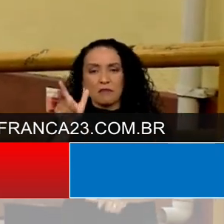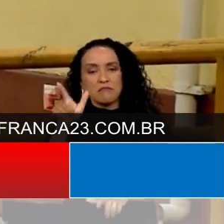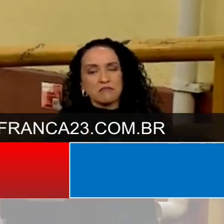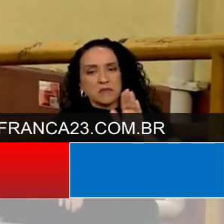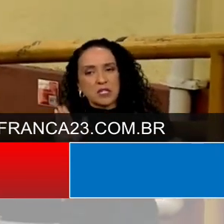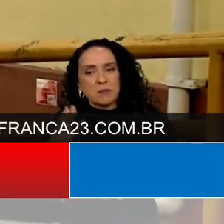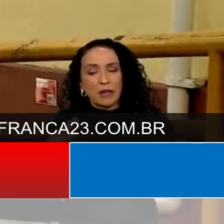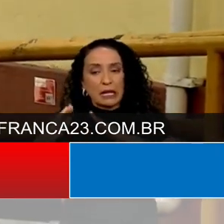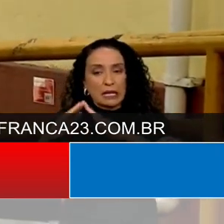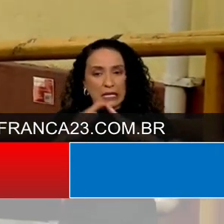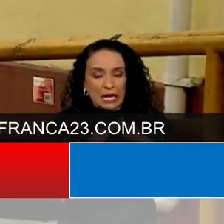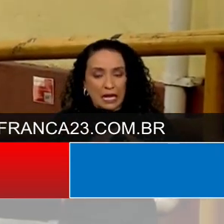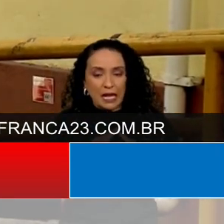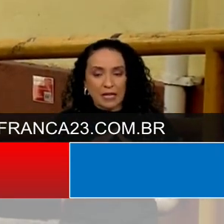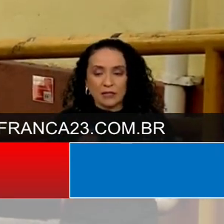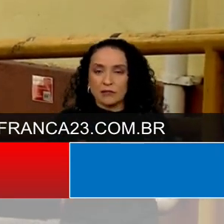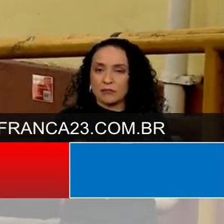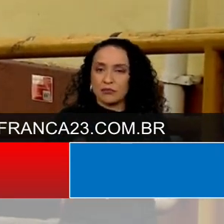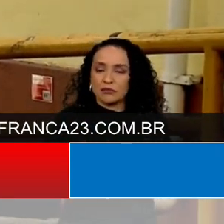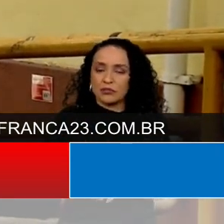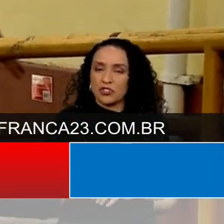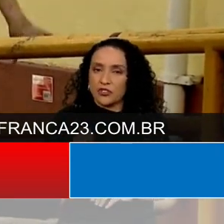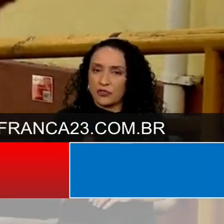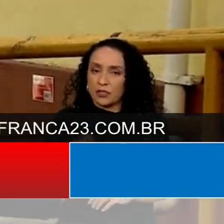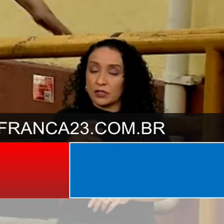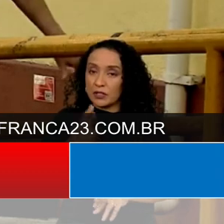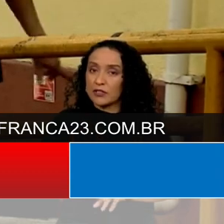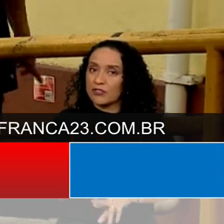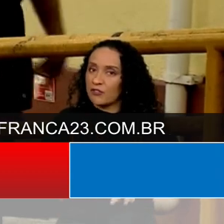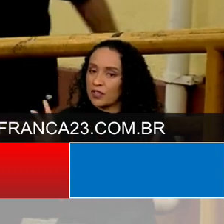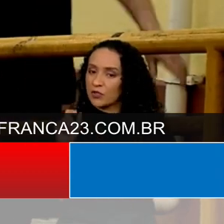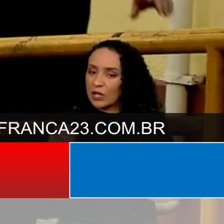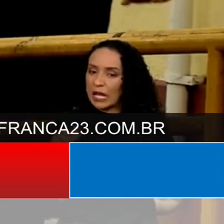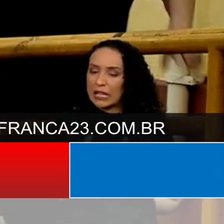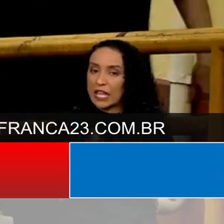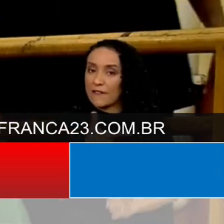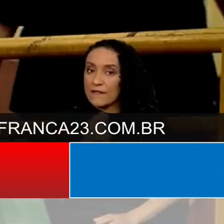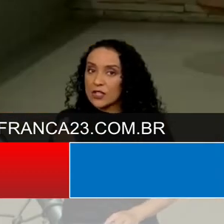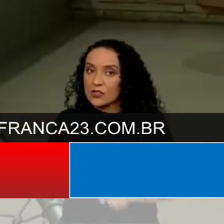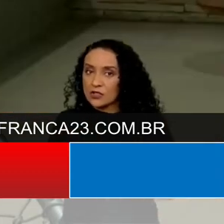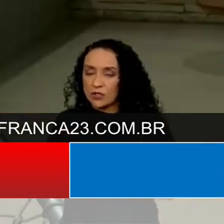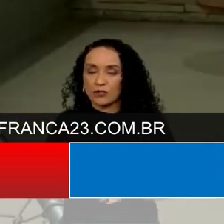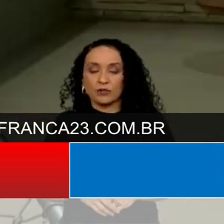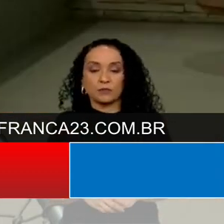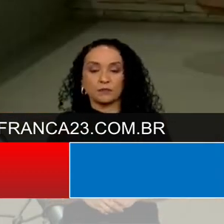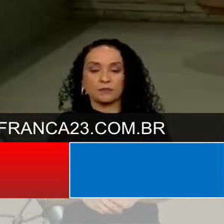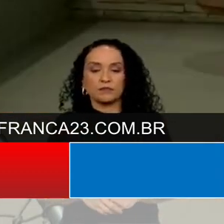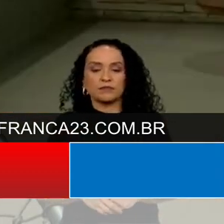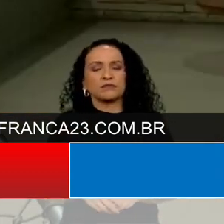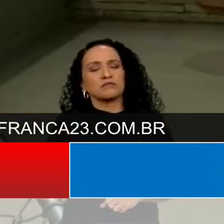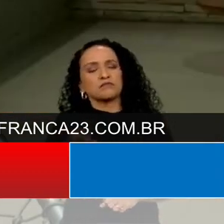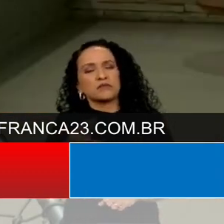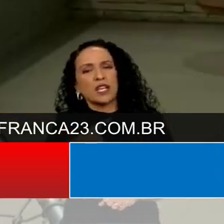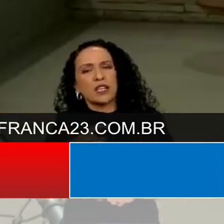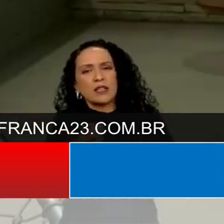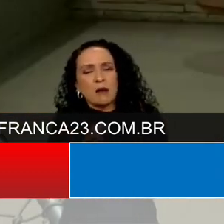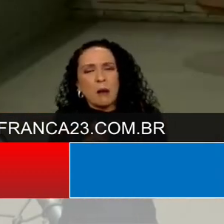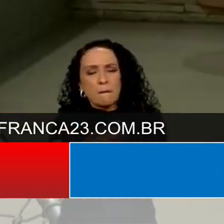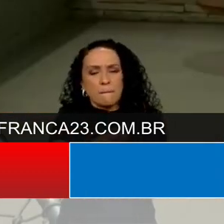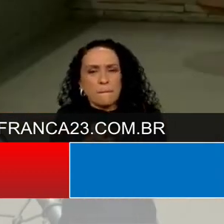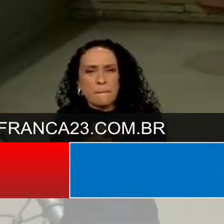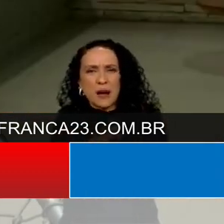a expectativa de vida pode ter uma diferença de até 20 anos. Onde você tem um muro